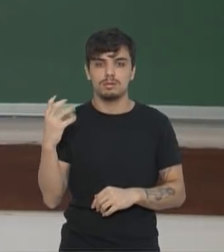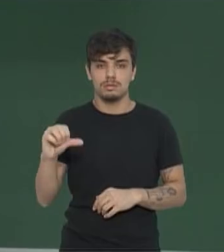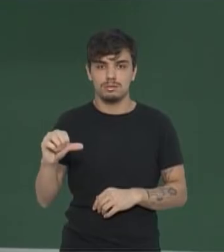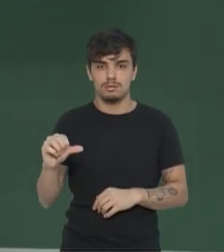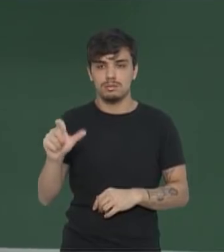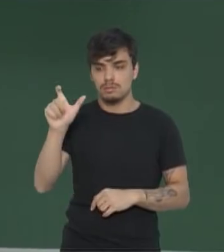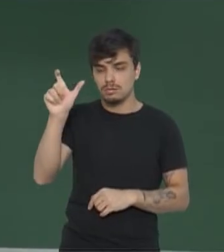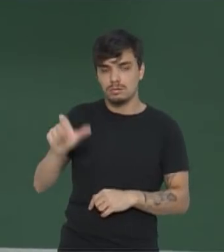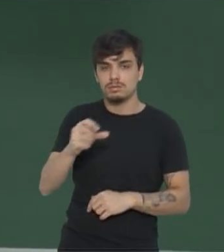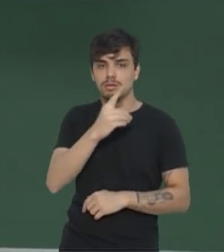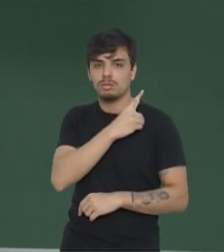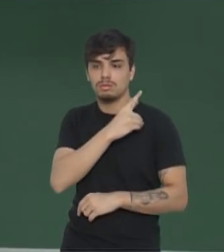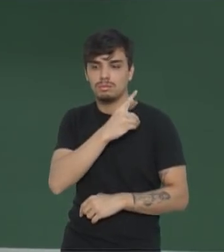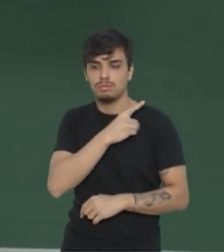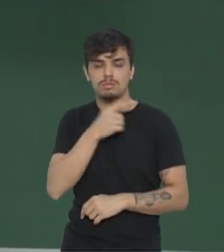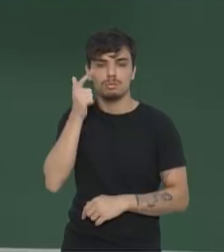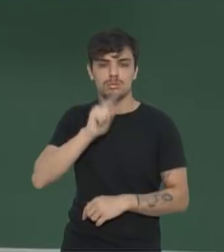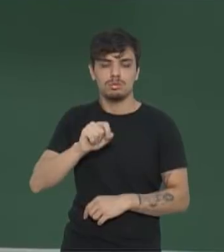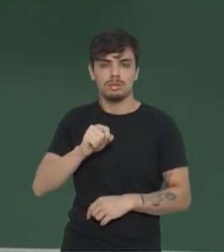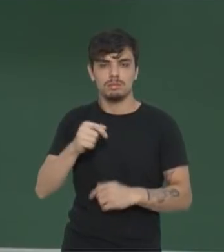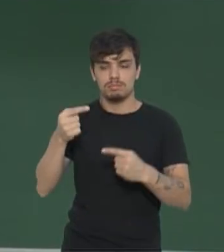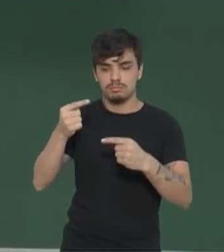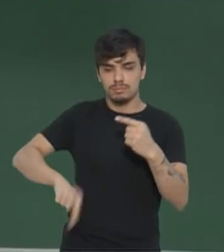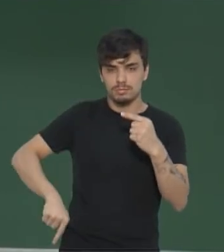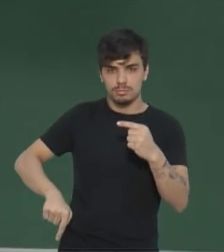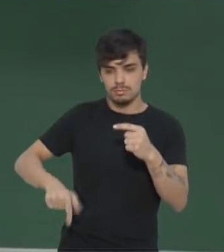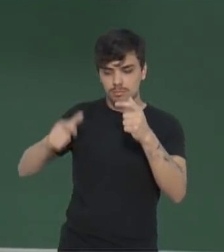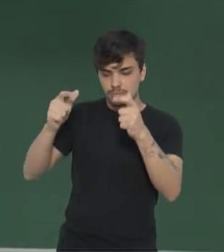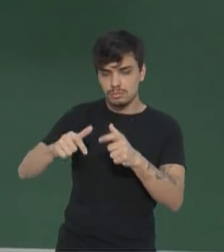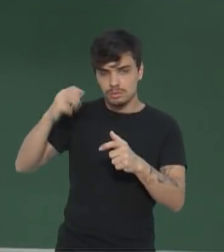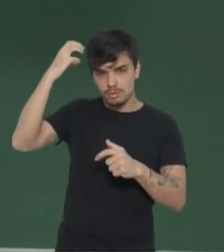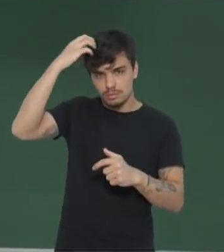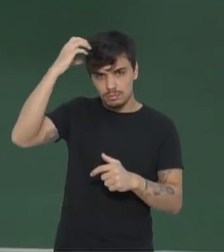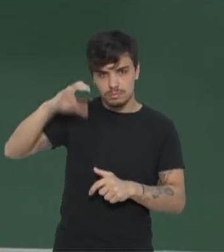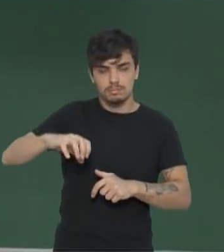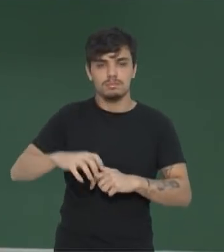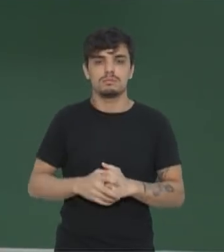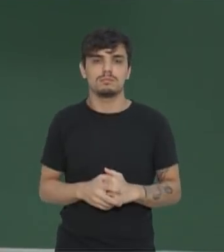Dom Afonso Henriques consegue romper com o reino de Leão e Castela. Seja pela